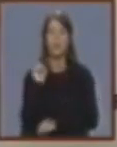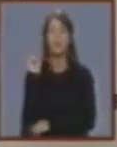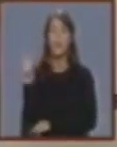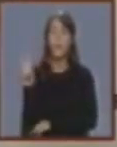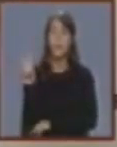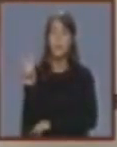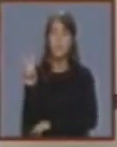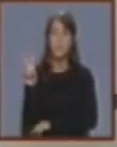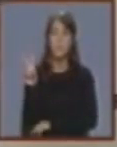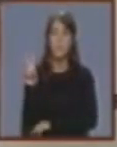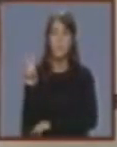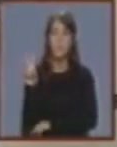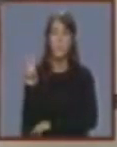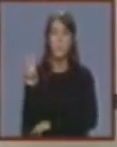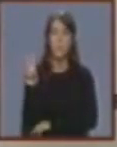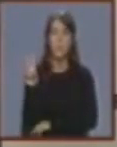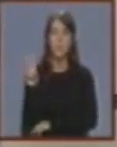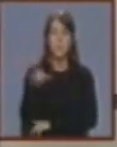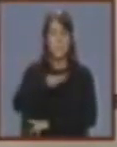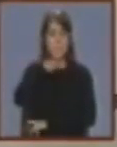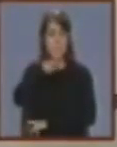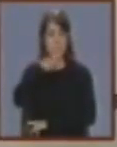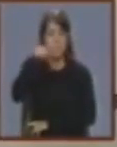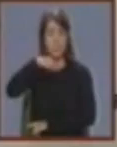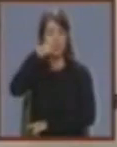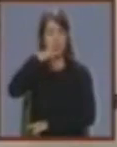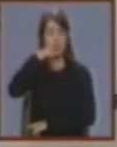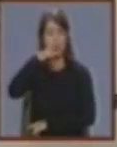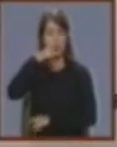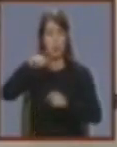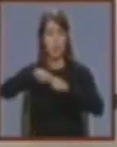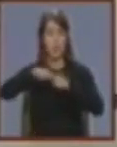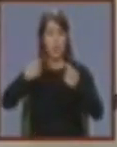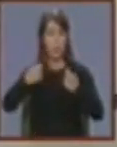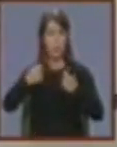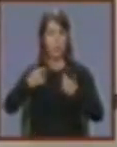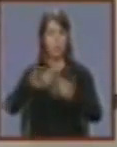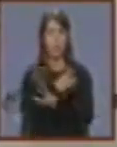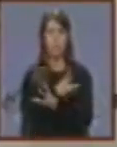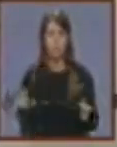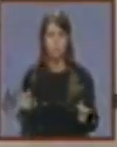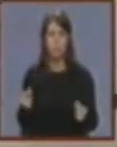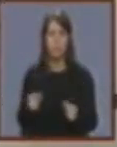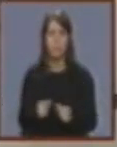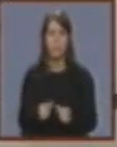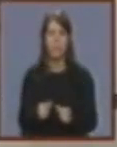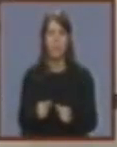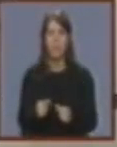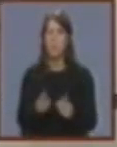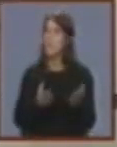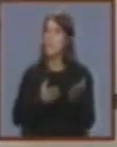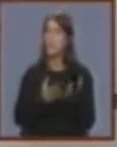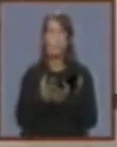PSD, que se assume infelizmente nos Açores como o partido do bota abaixo, não